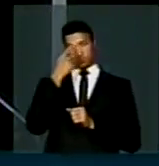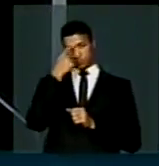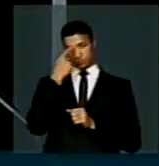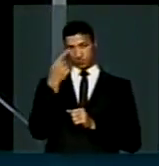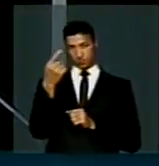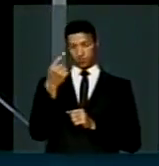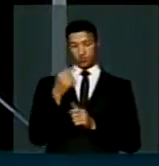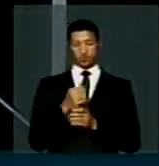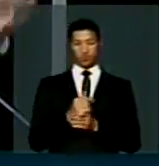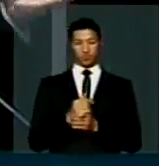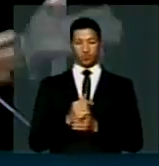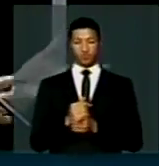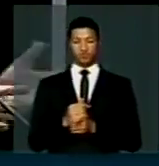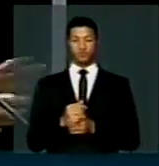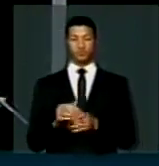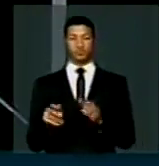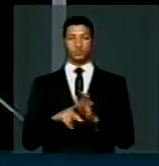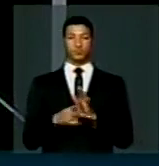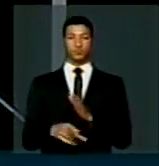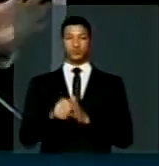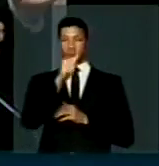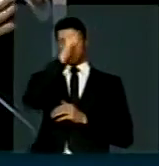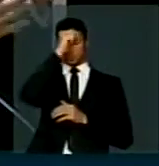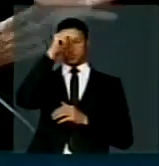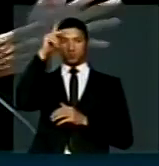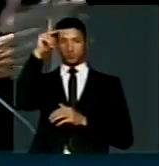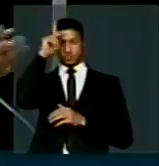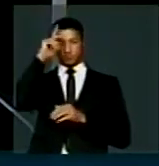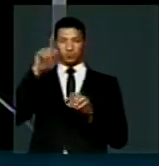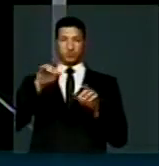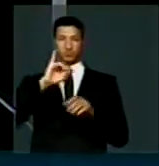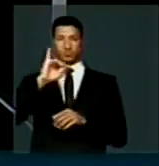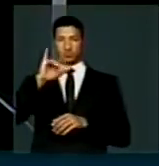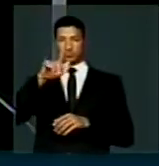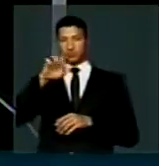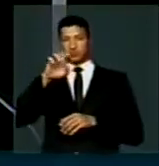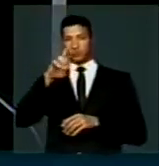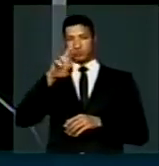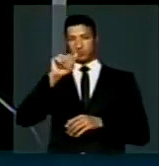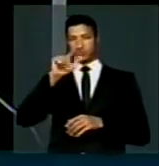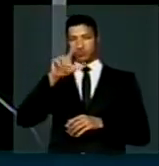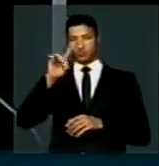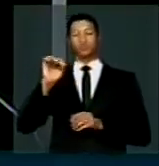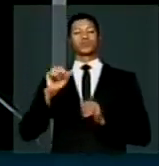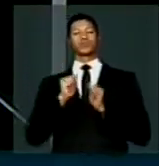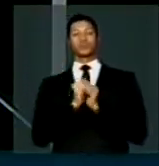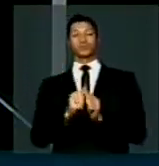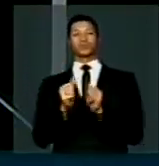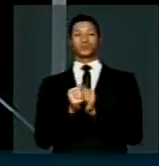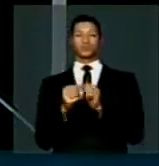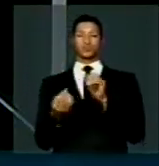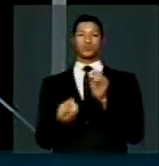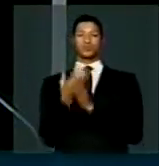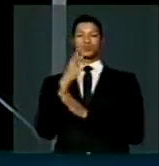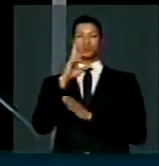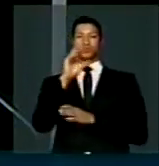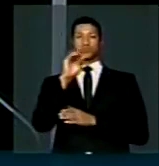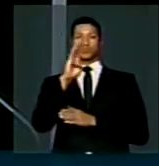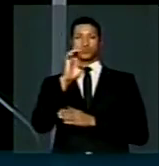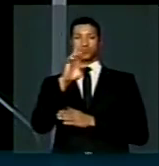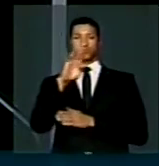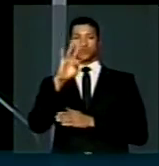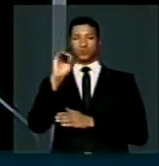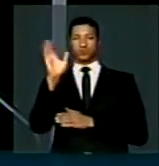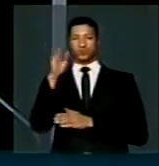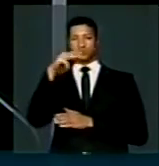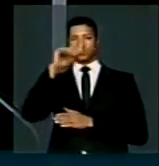ideia da Prefeitura do Recife e do prefeito Geraldo Júlio, juntamente com a Fundação Roberto Marinho.